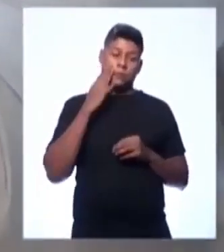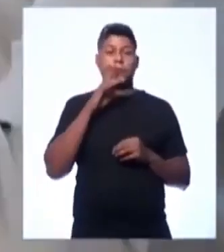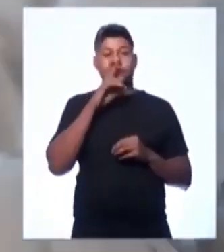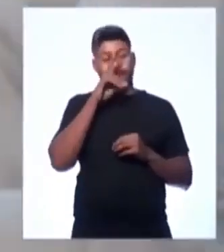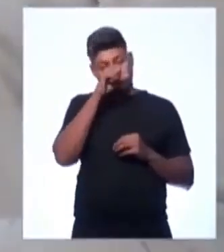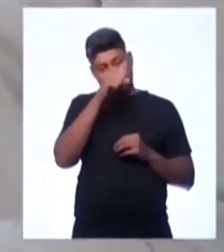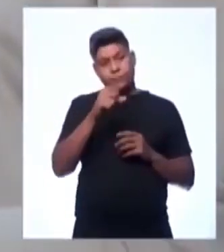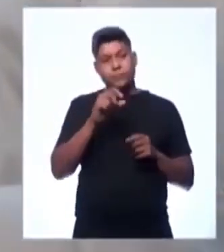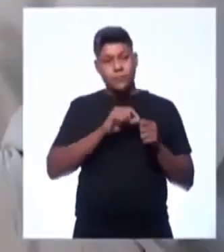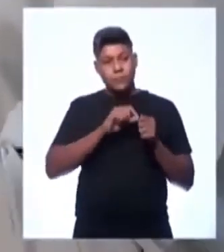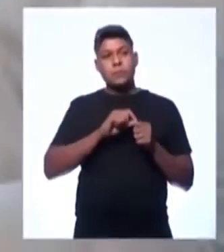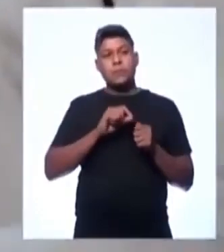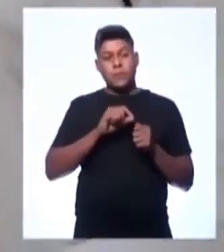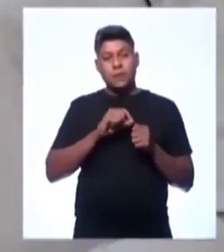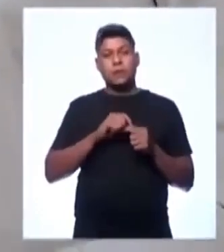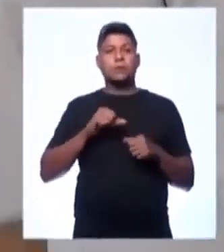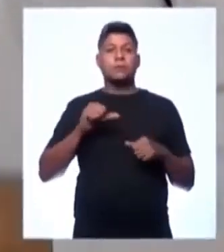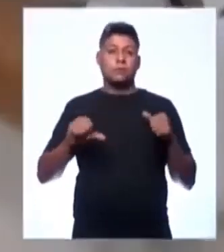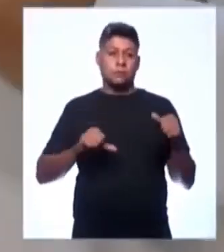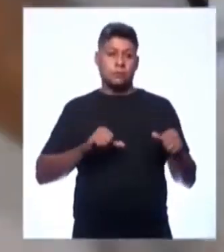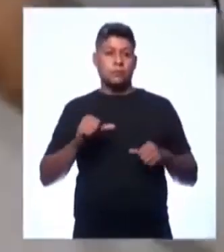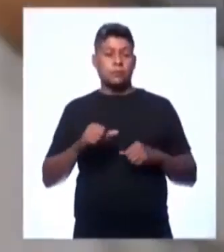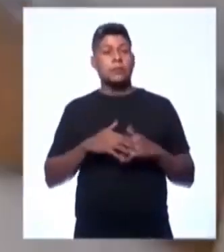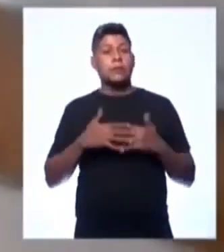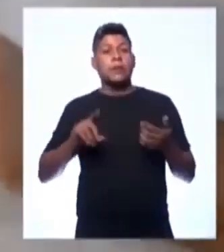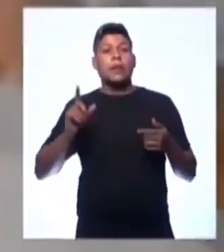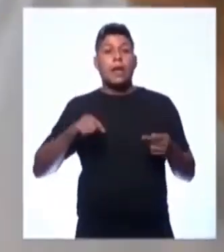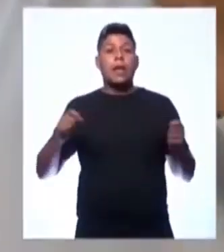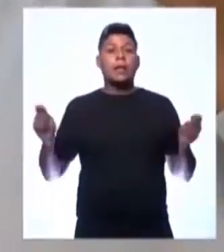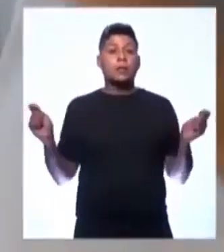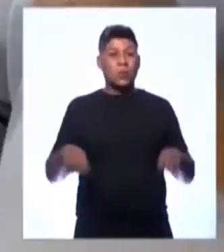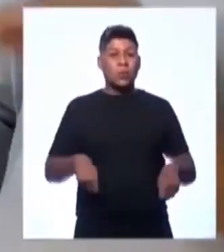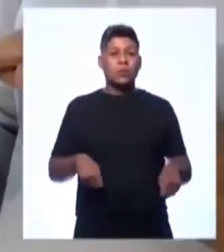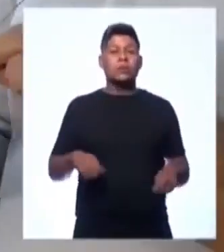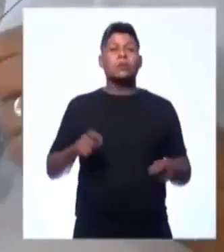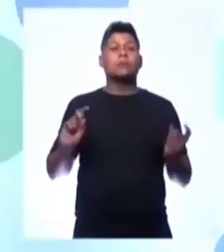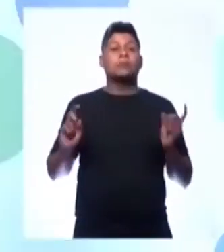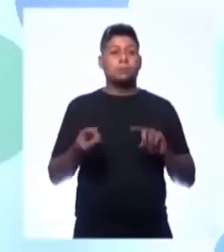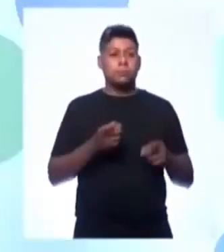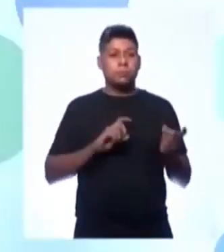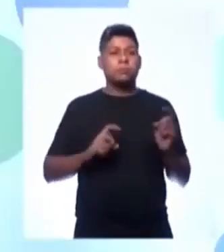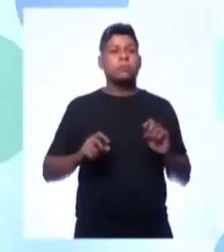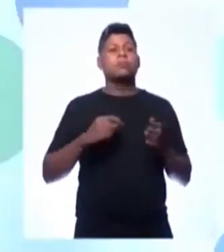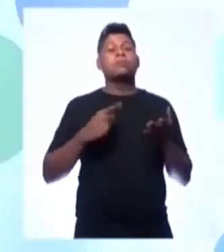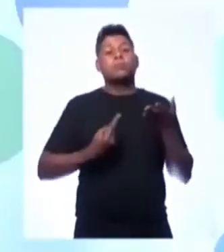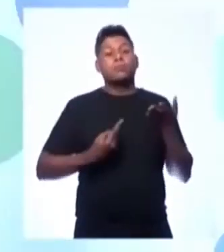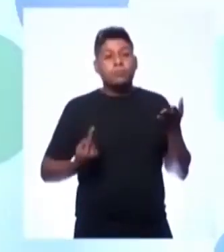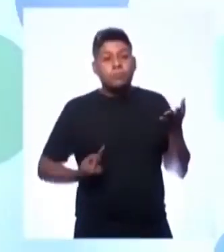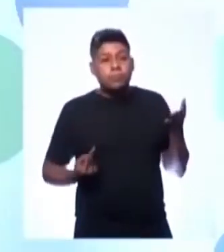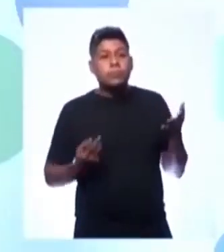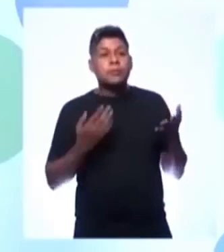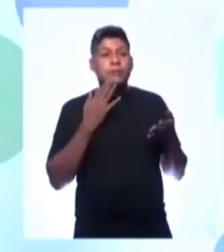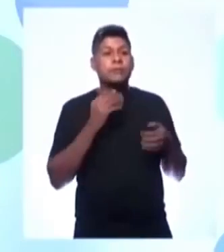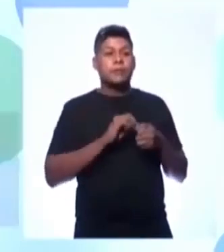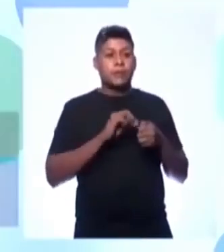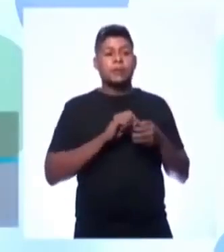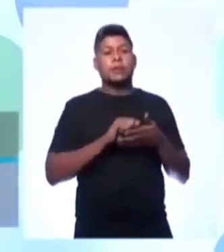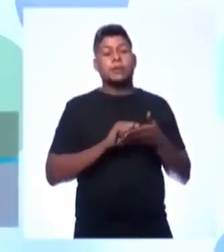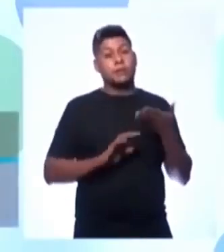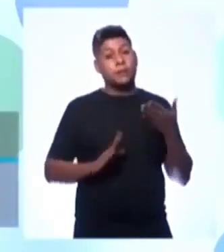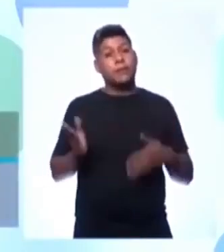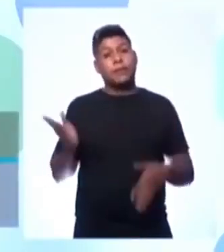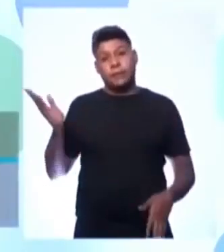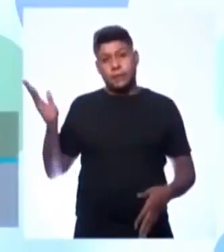ainda faria essa direção de giro, né? Então essas condições vão ser discutidas aí na sua apostila, não deixe de fazer essa atividade